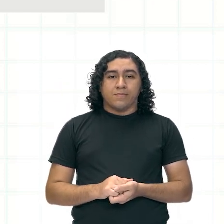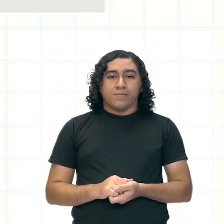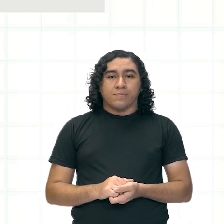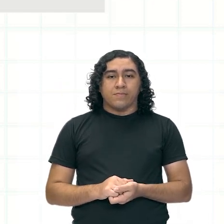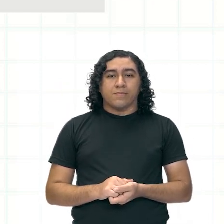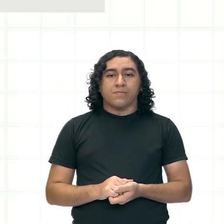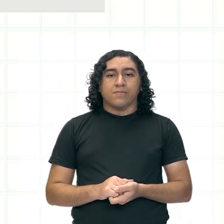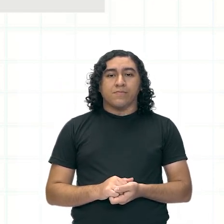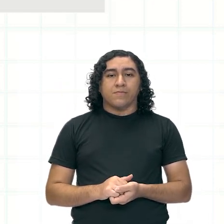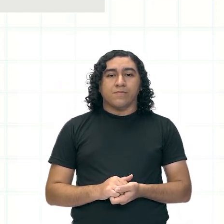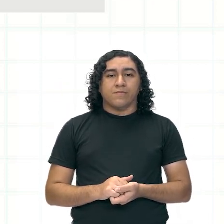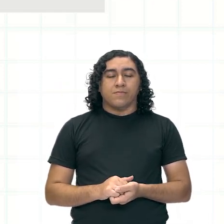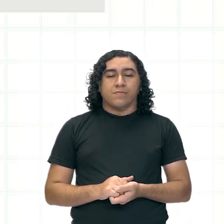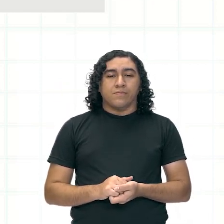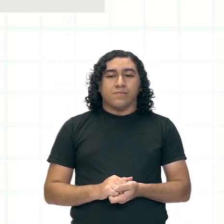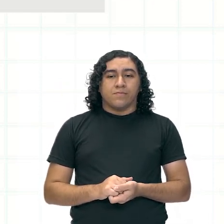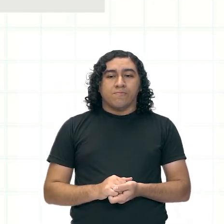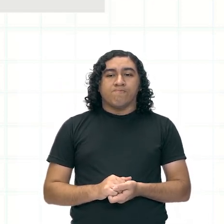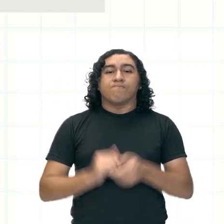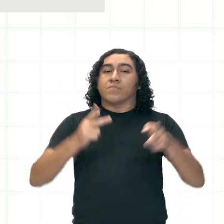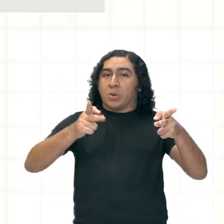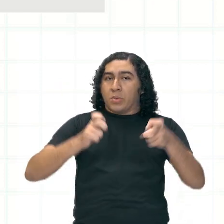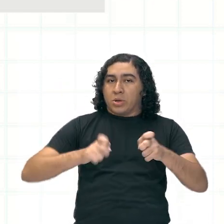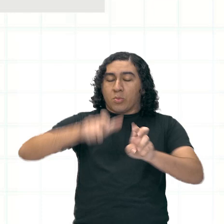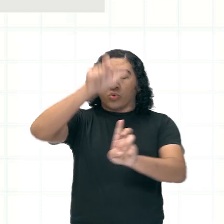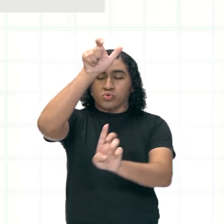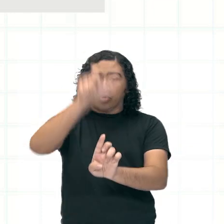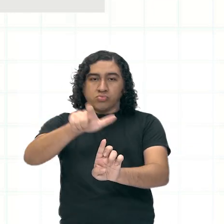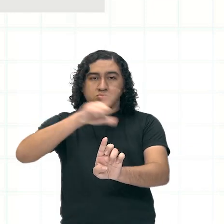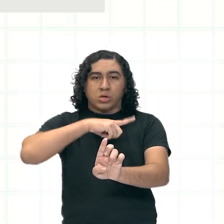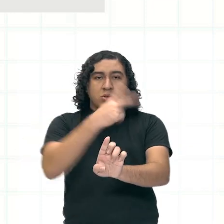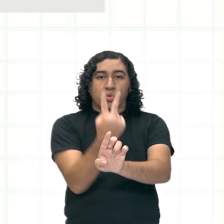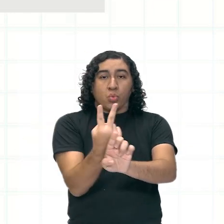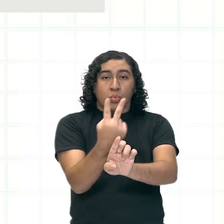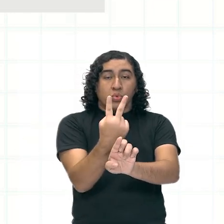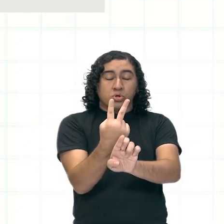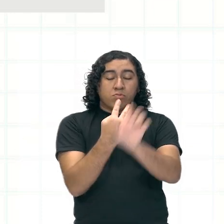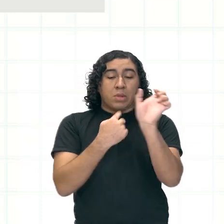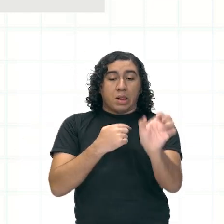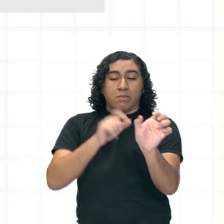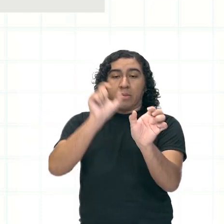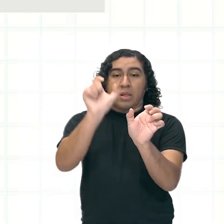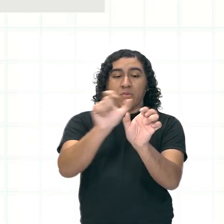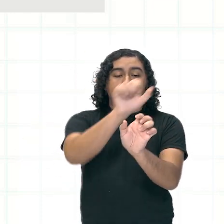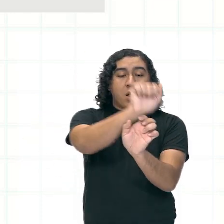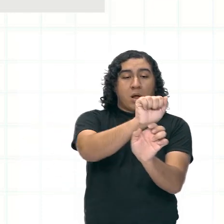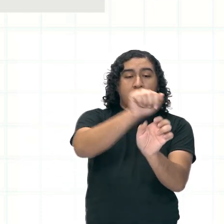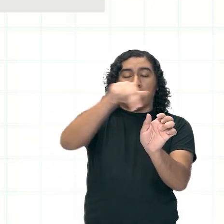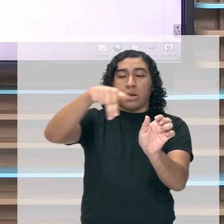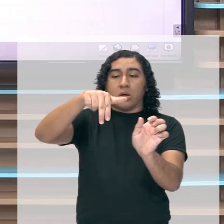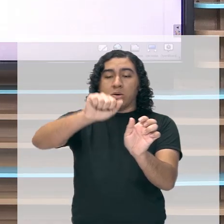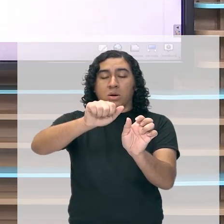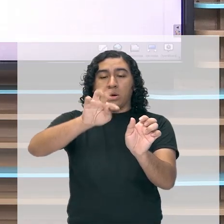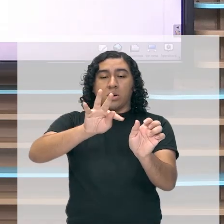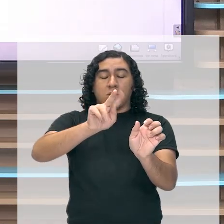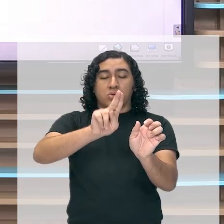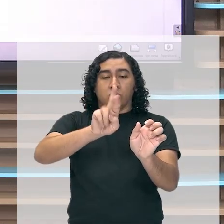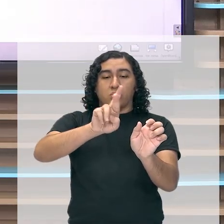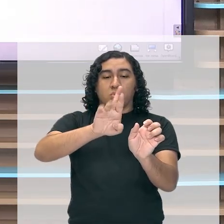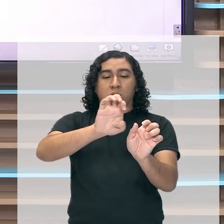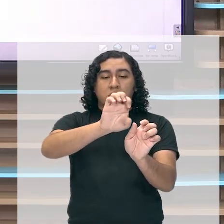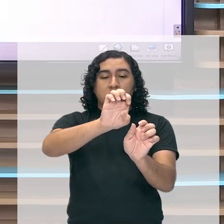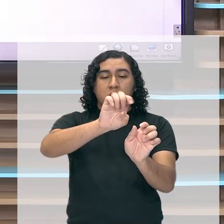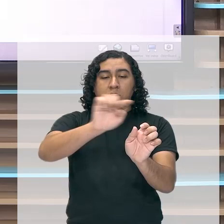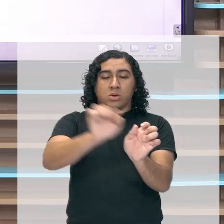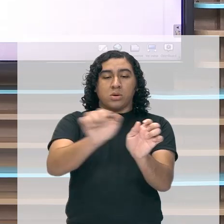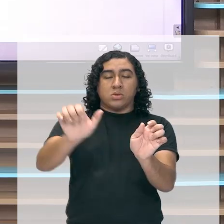o sujeito dessa oração aí, a natureza, possui 2 palavras, certo? A, o